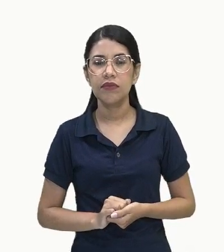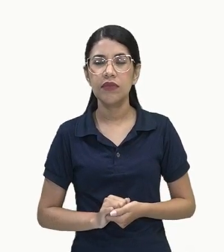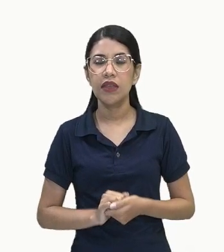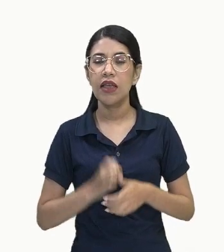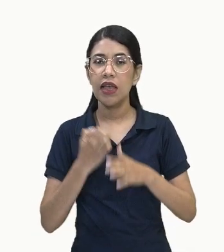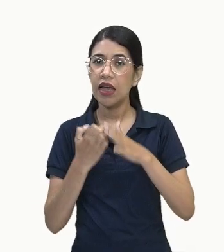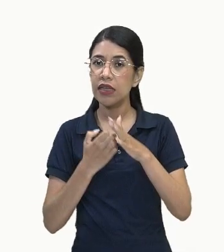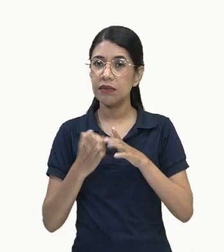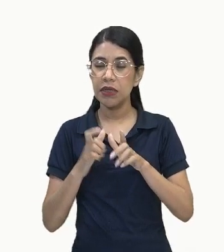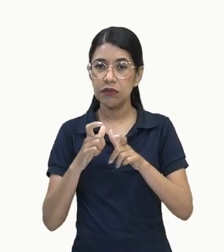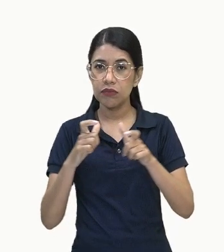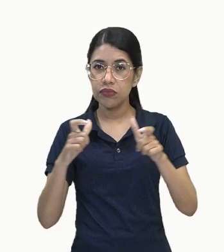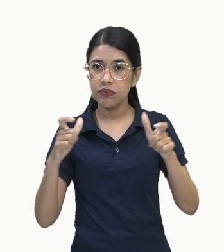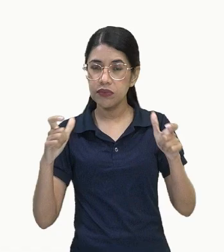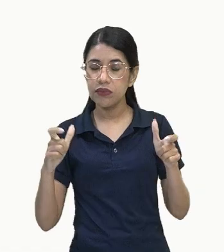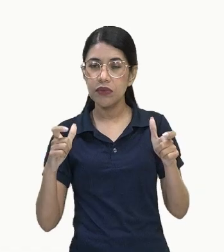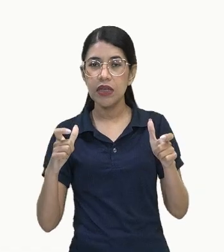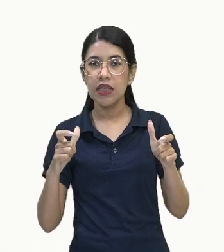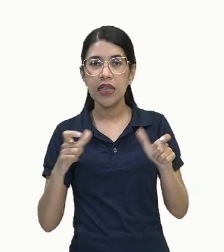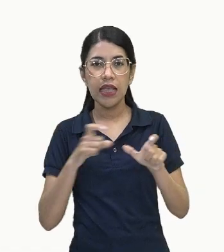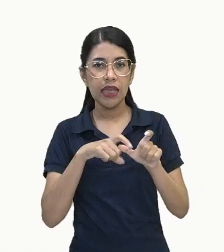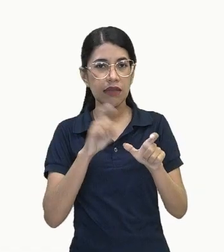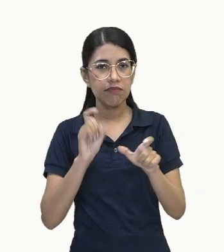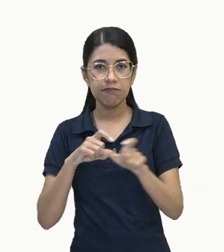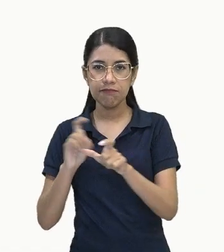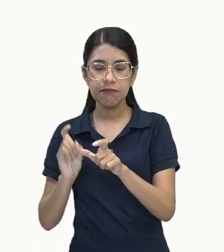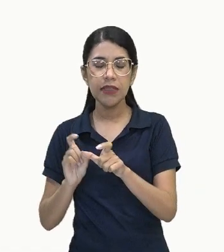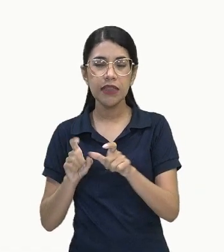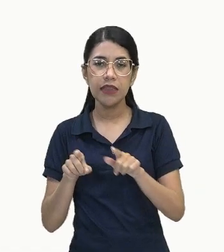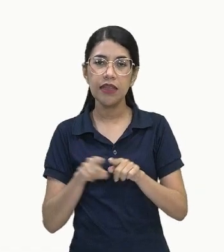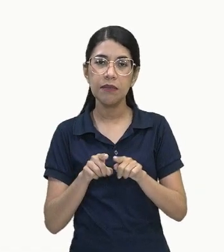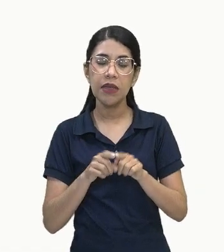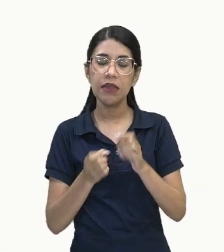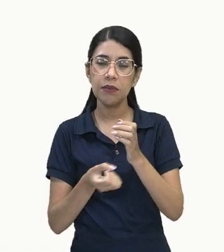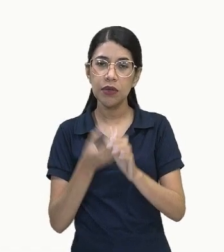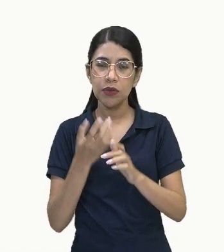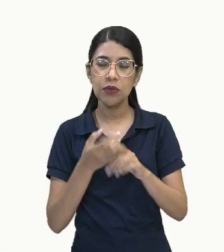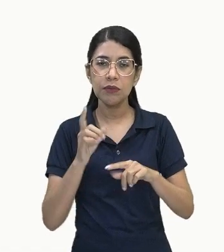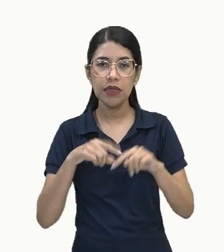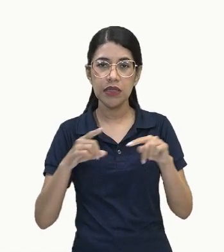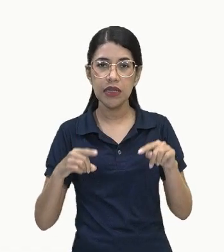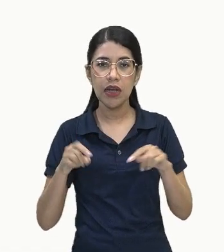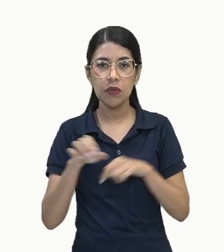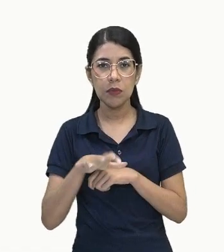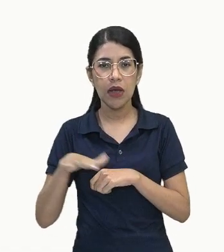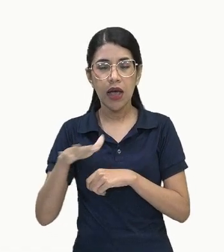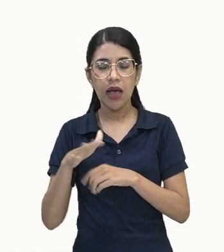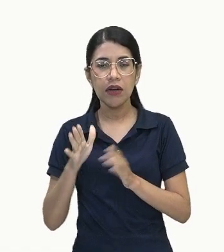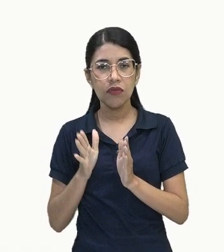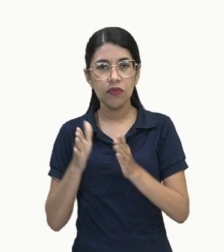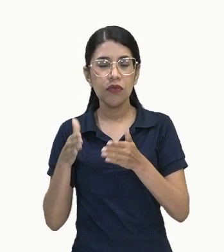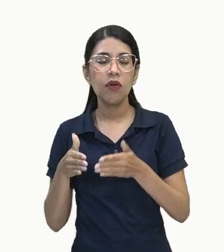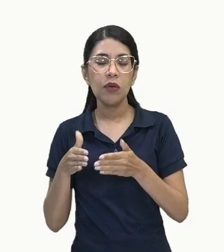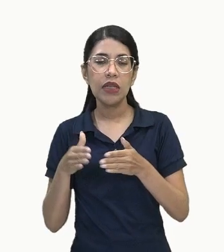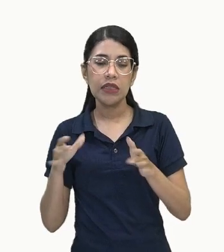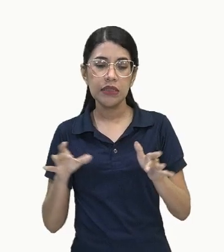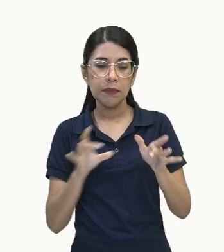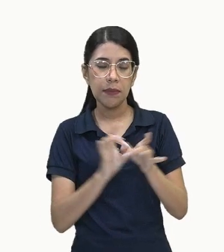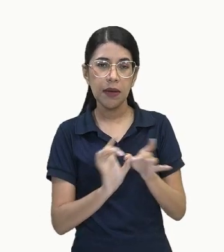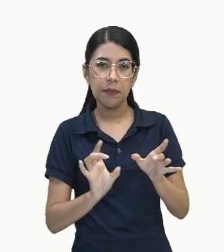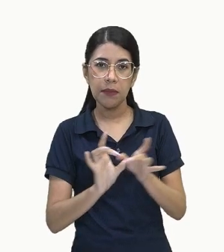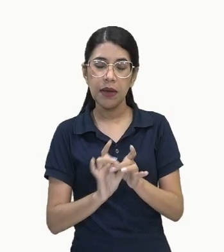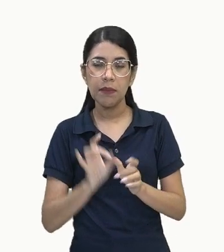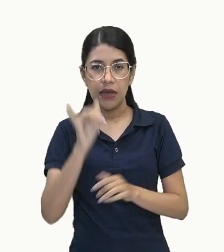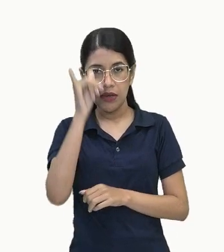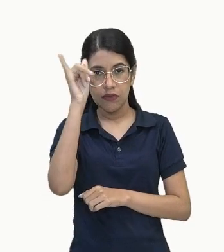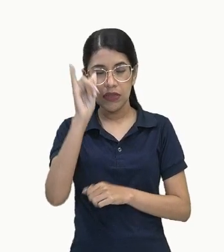grandes empresas independentes, produtoras de mercadoria de um mesmo ramo, que se associam para evitar a concorrência